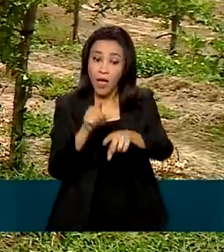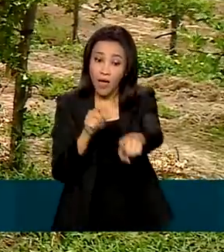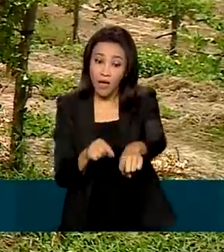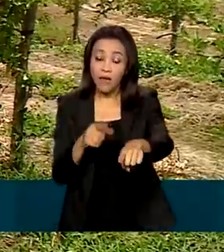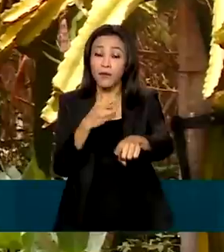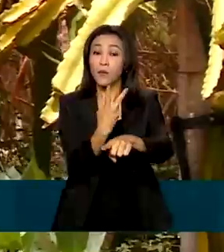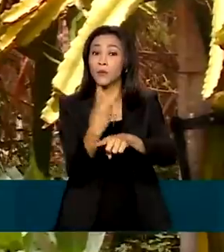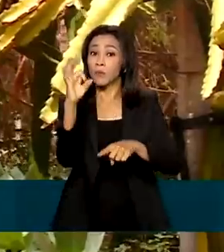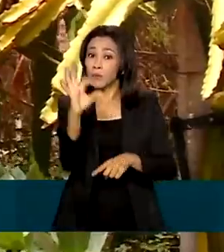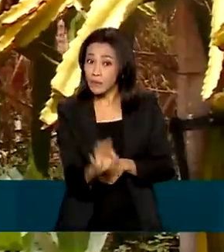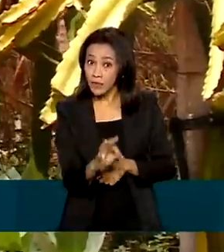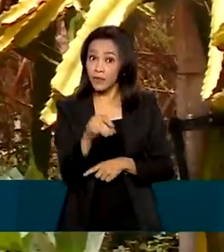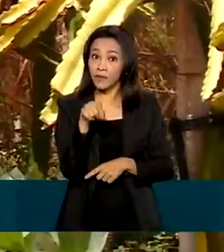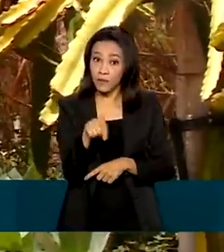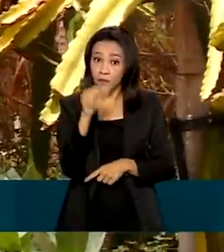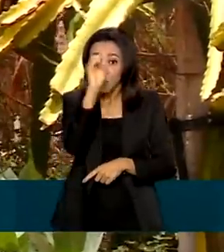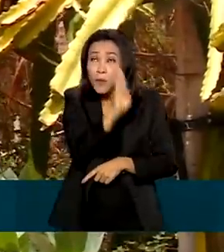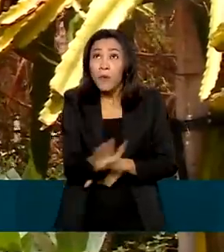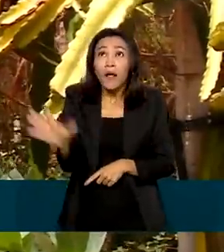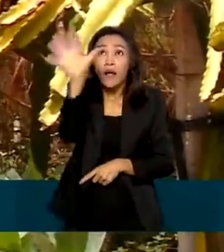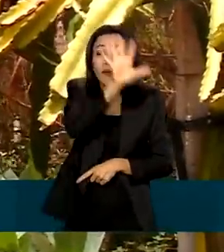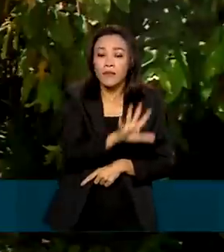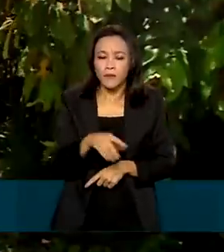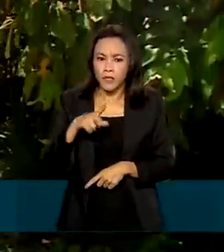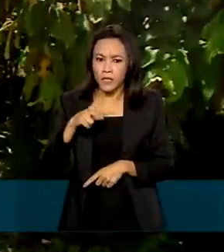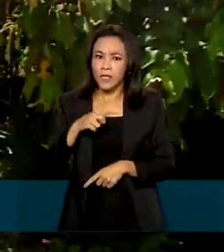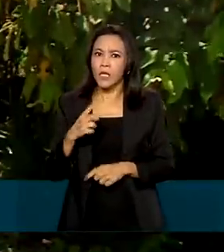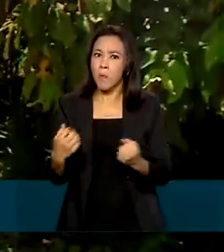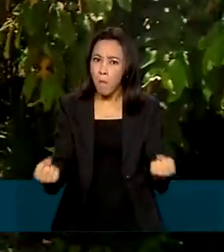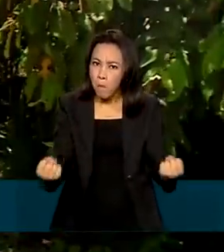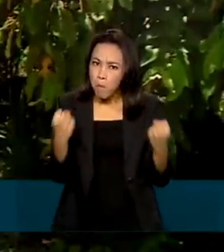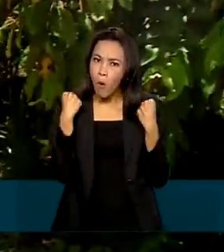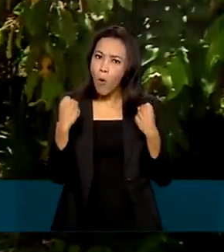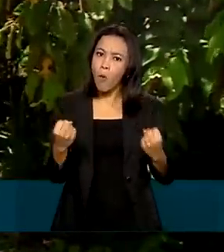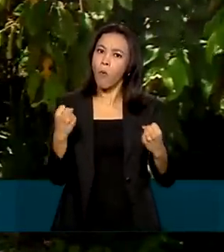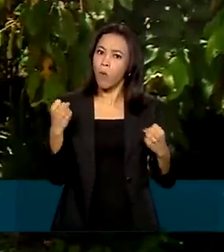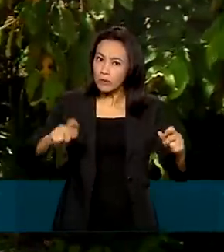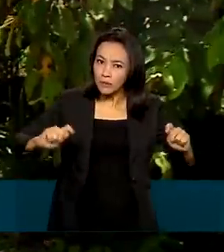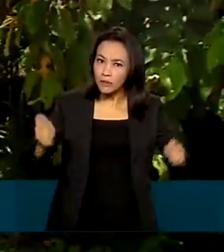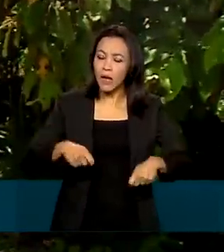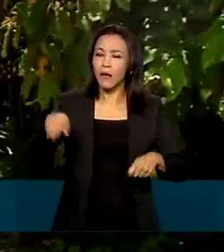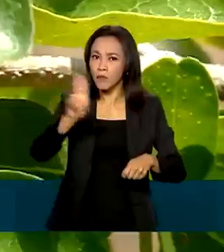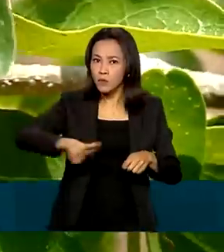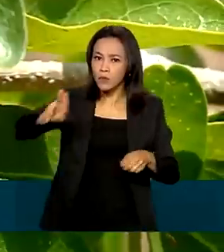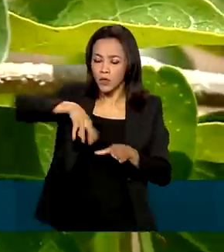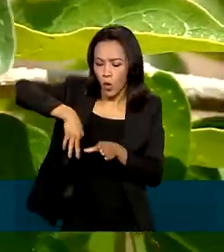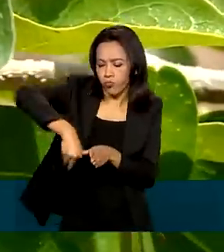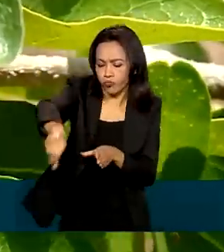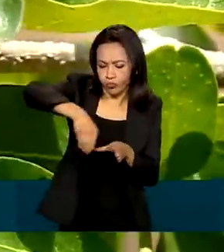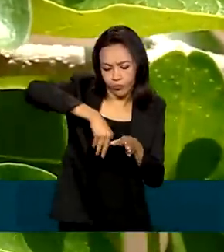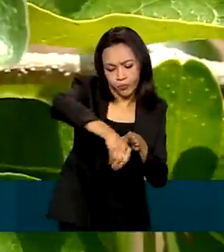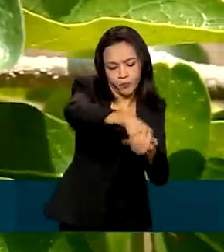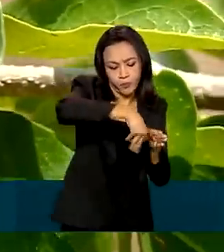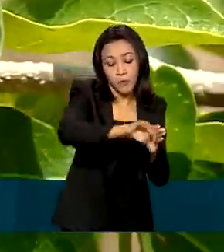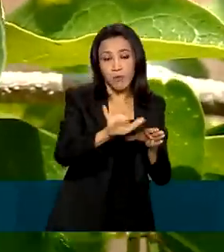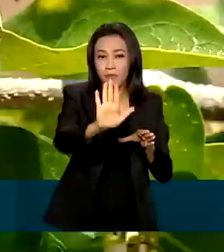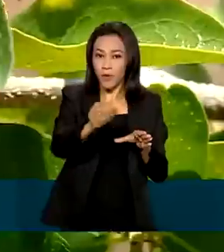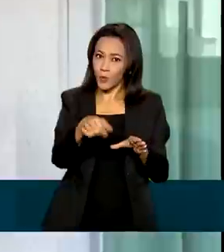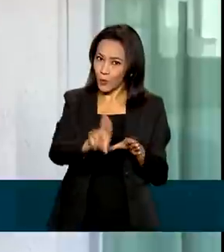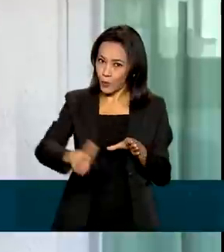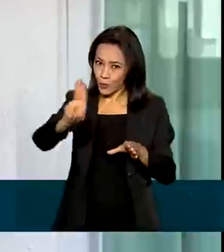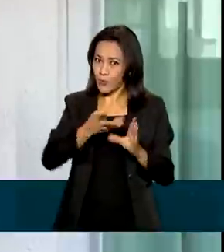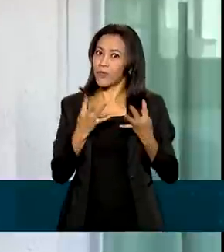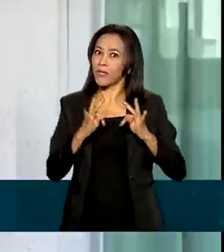pedaço do Brasil e guarda um grande potencial na agricultura que pode ser expandido com o uso da tecnologia